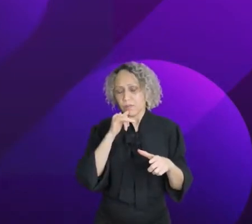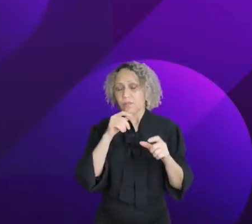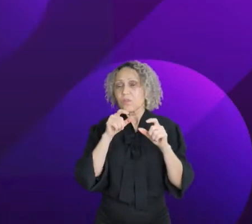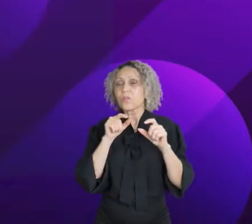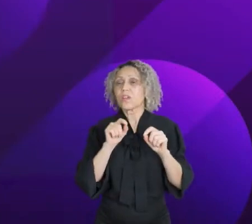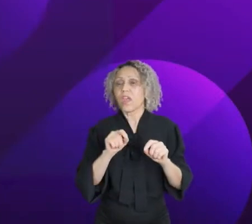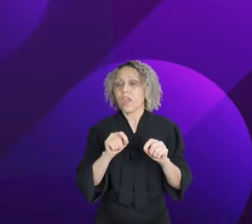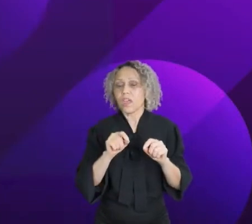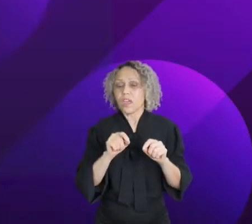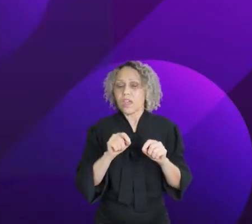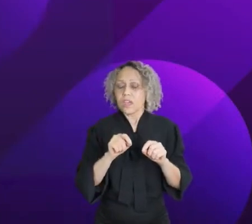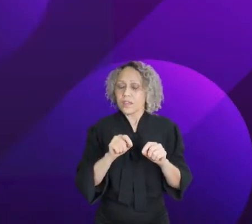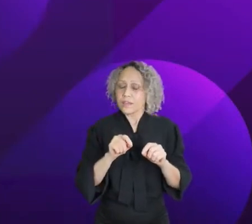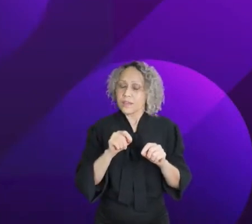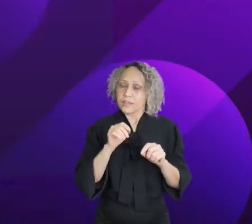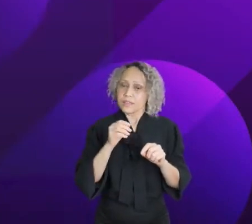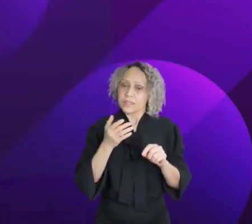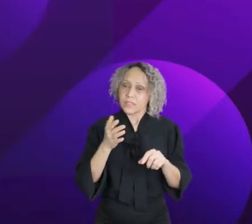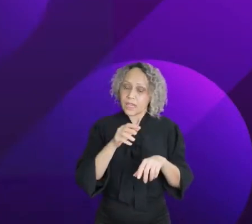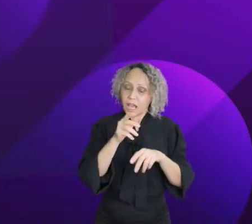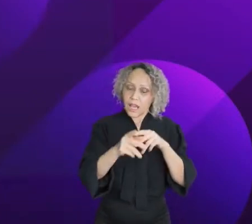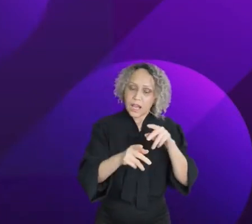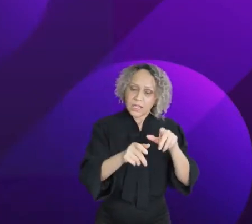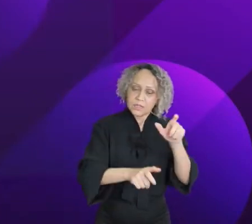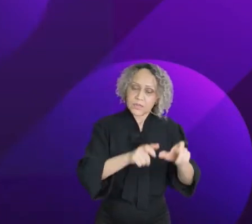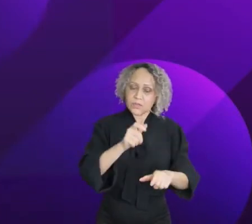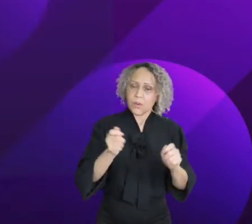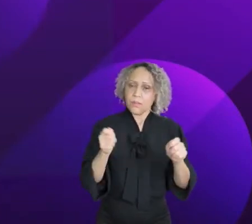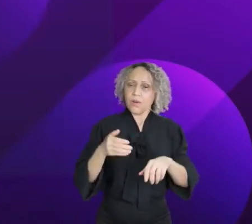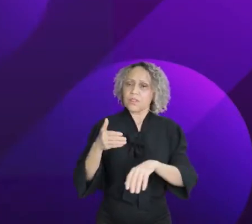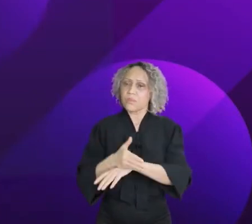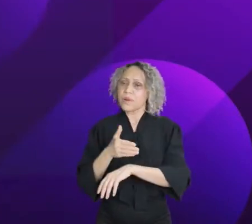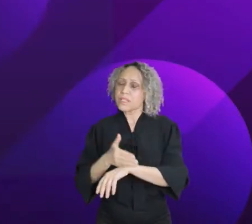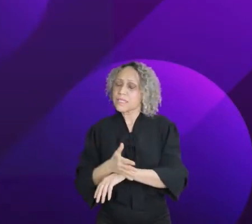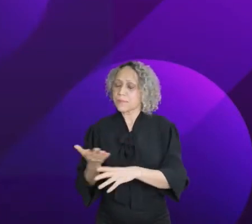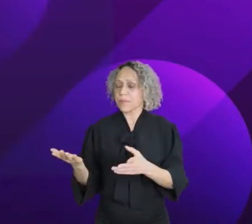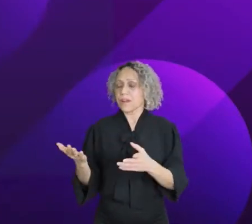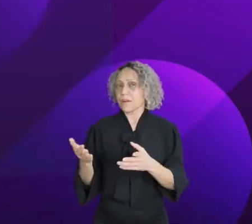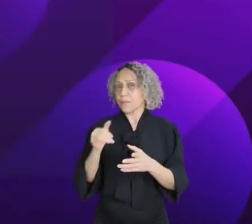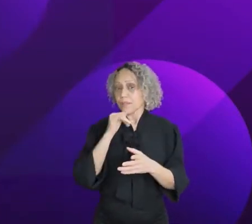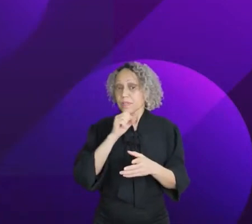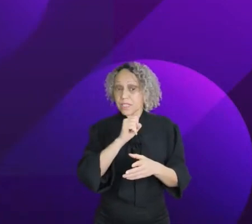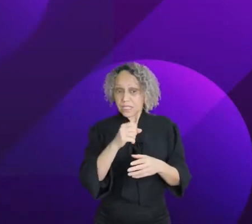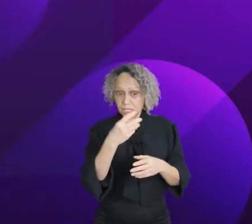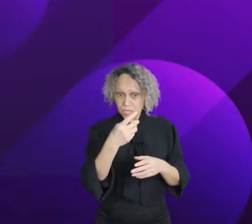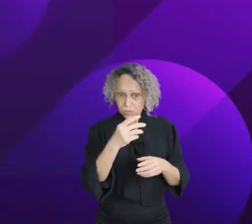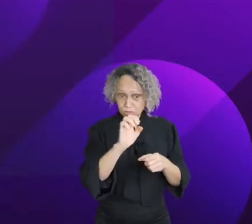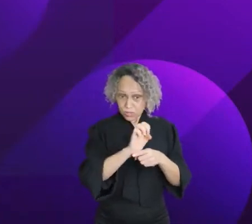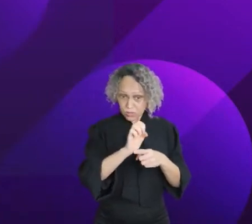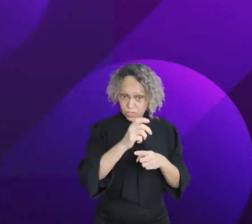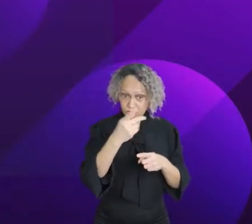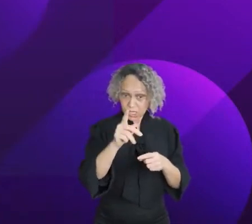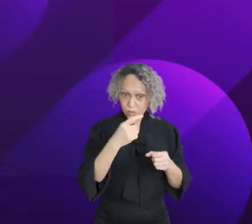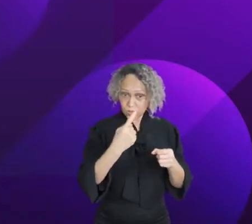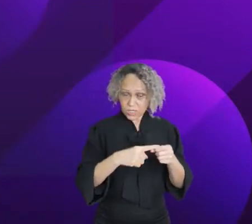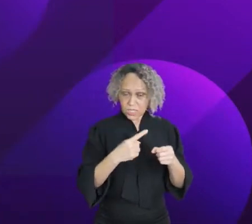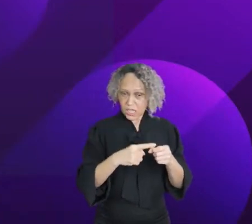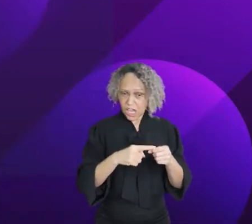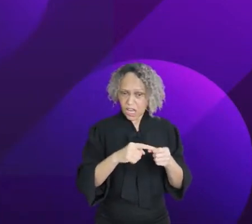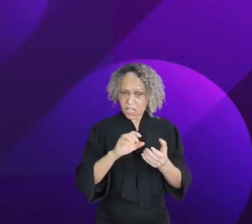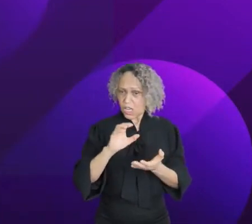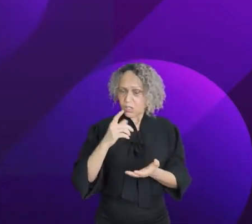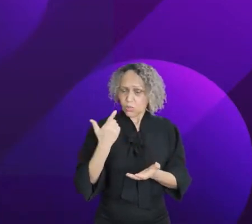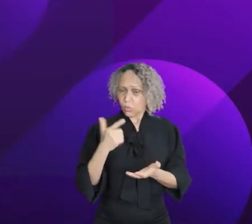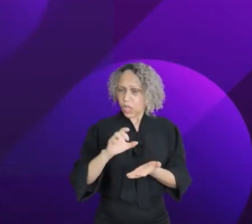no seu estado não tem o conselho da cidade, é importante que você seja uma mobilizadora para reativar